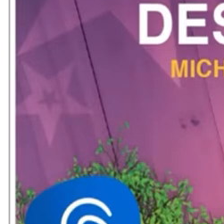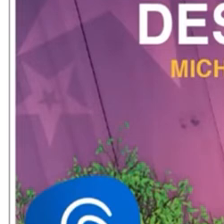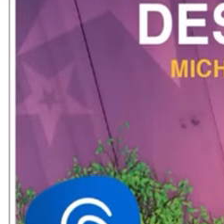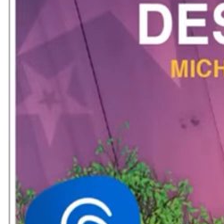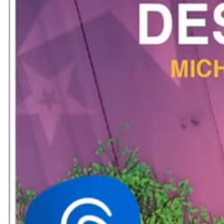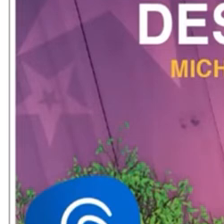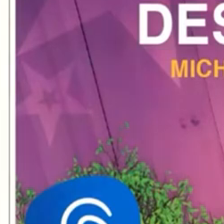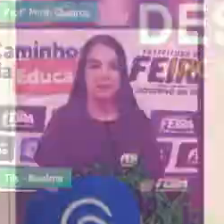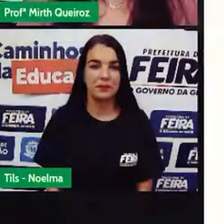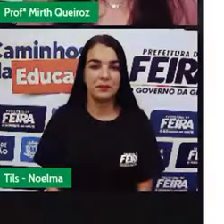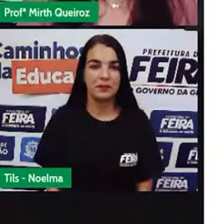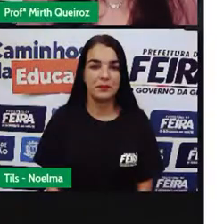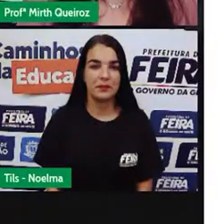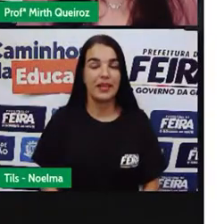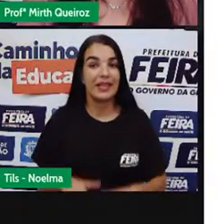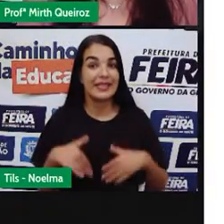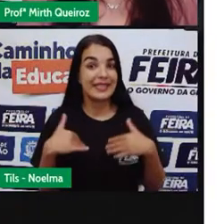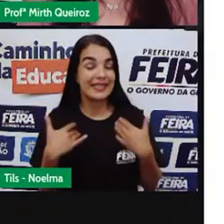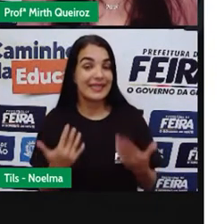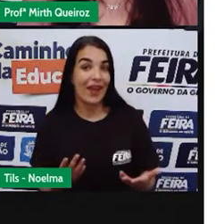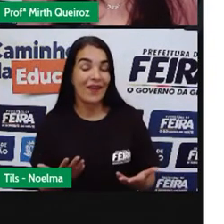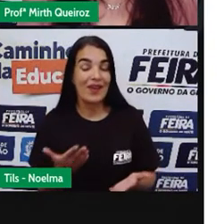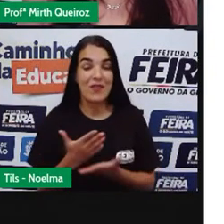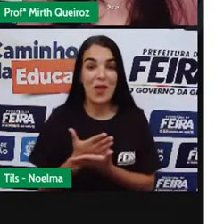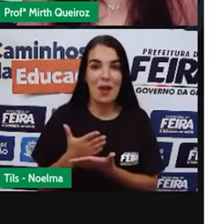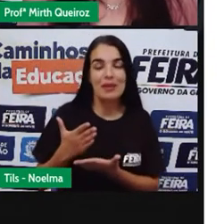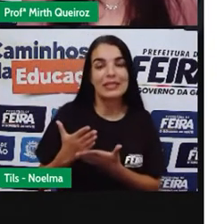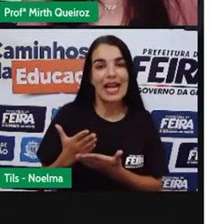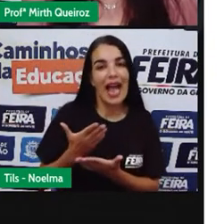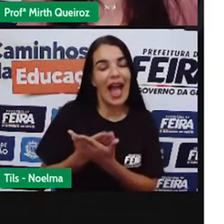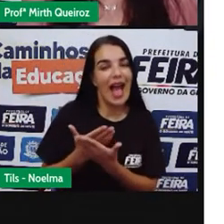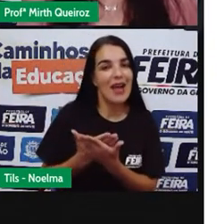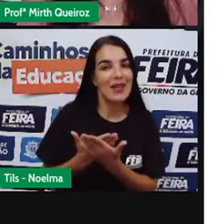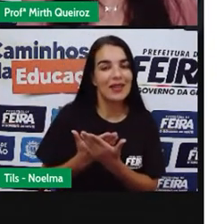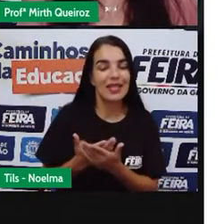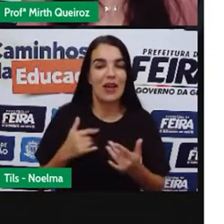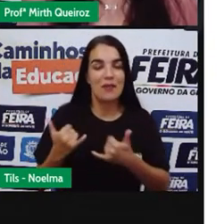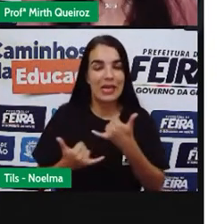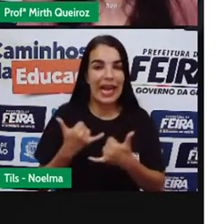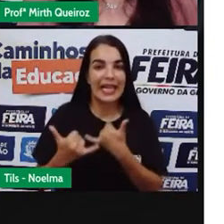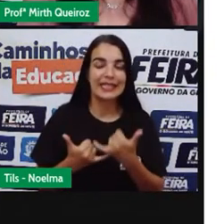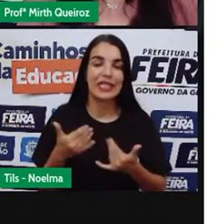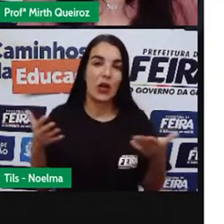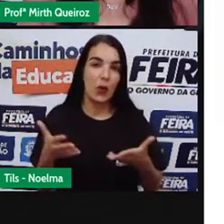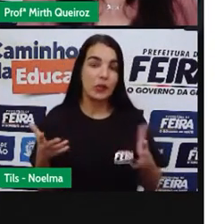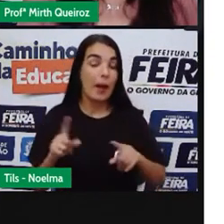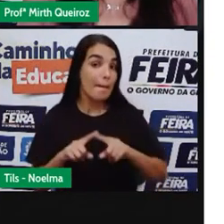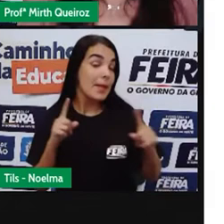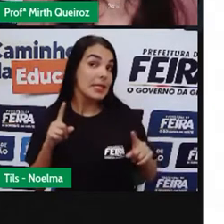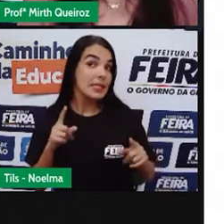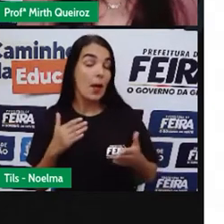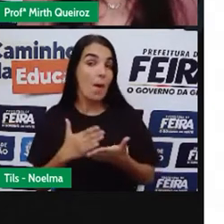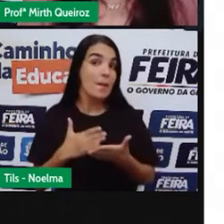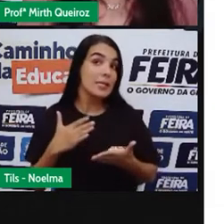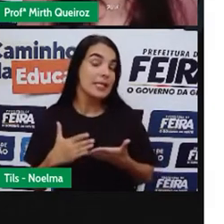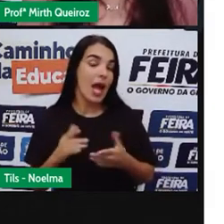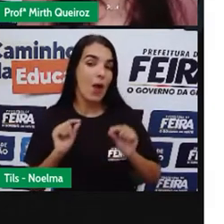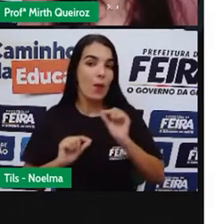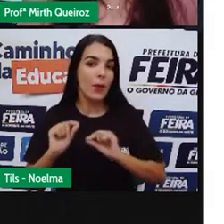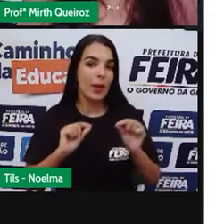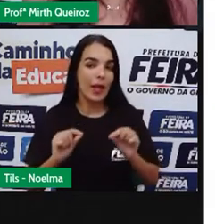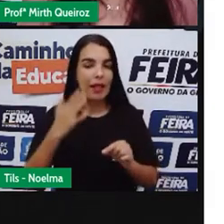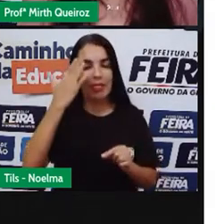a seguir. E assim a gente começa a nossa gincana. Mas para começar, a gente